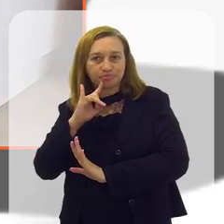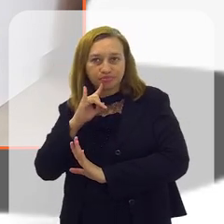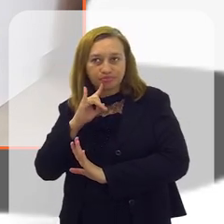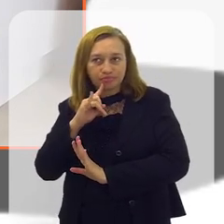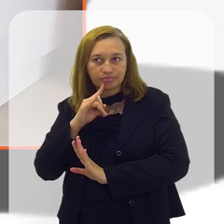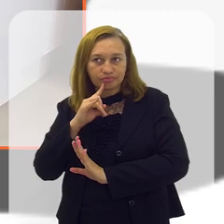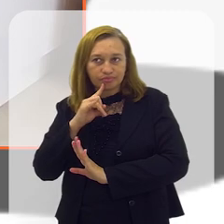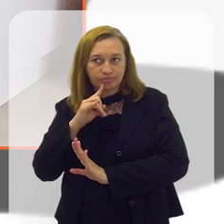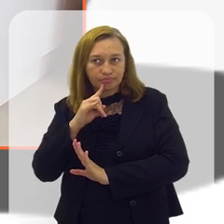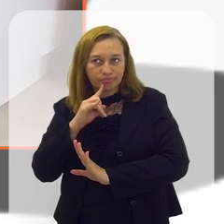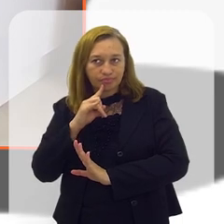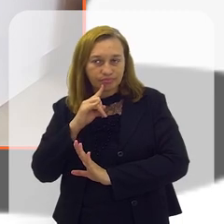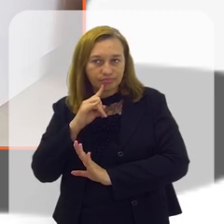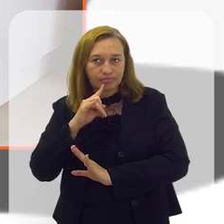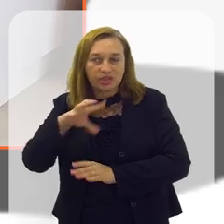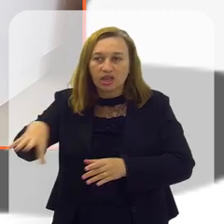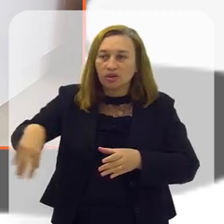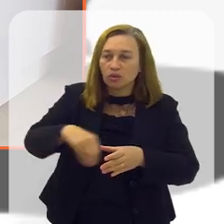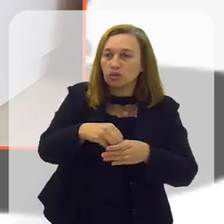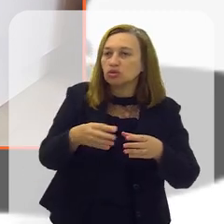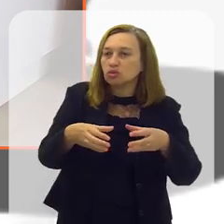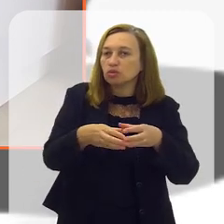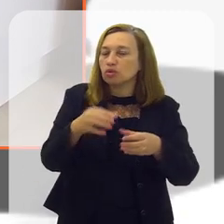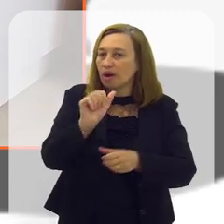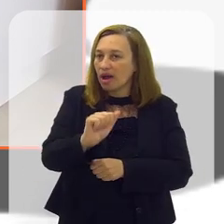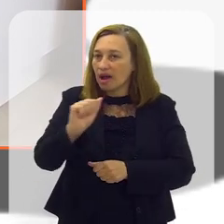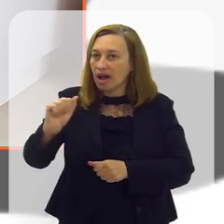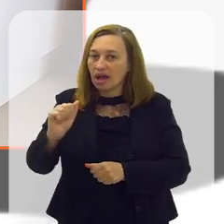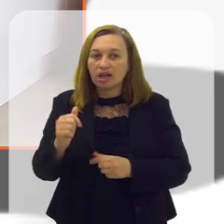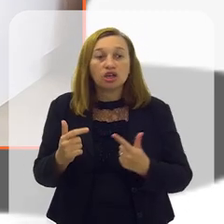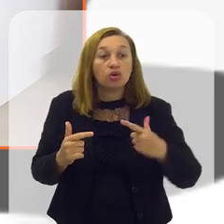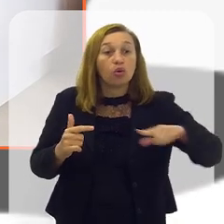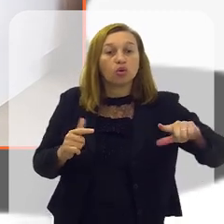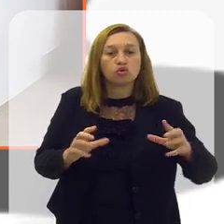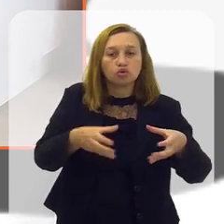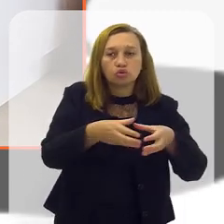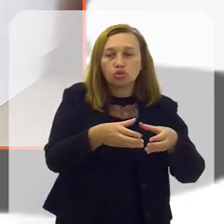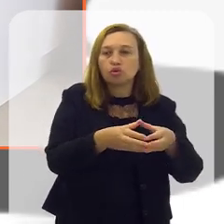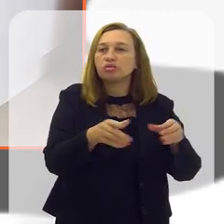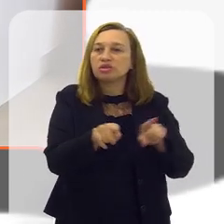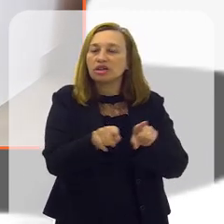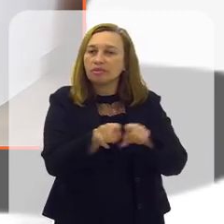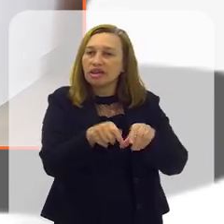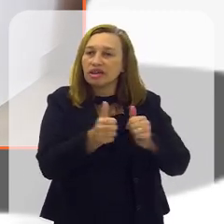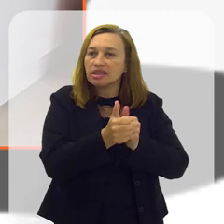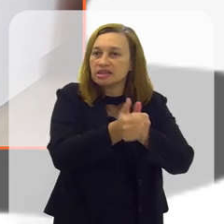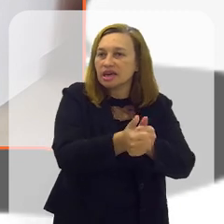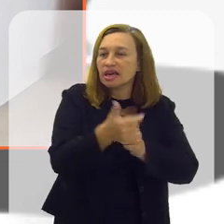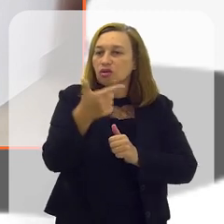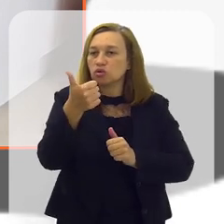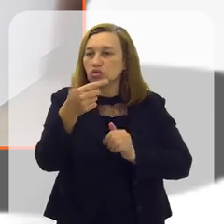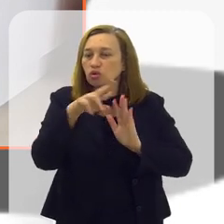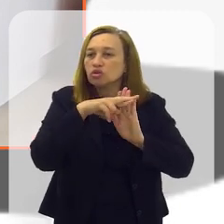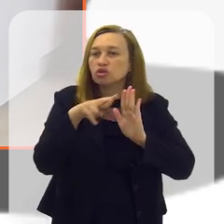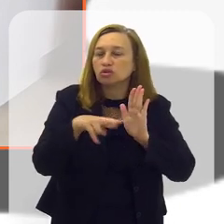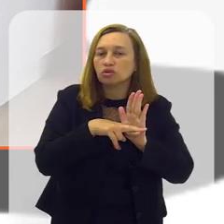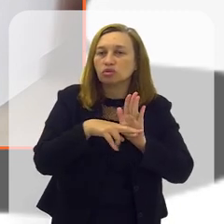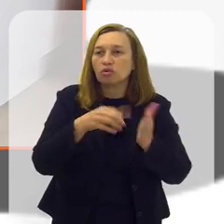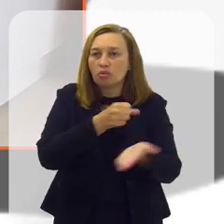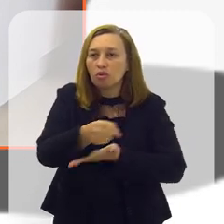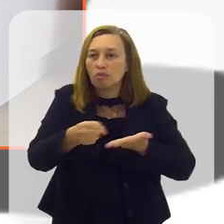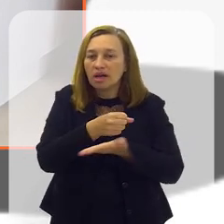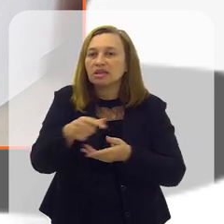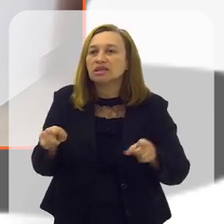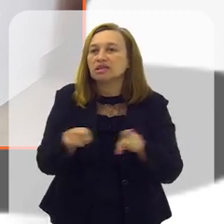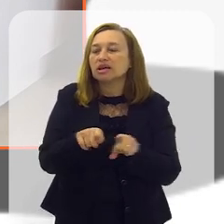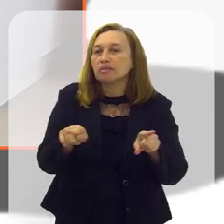alcoólica, ingressaram em Alcoólicos Anônimos e nesses outros grupos aí que também seguem os 12 passos como base,